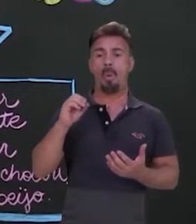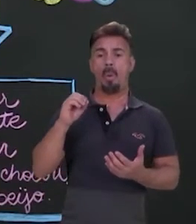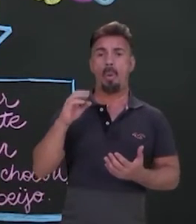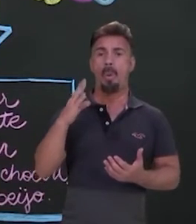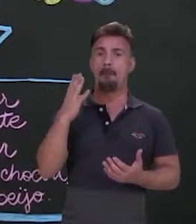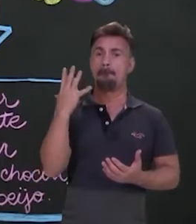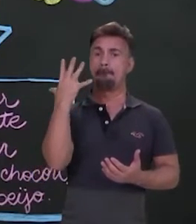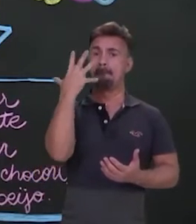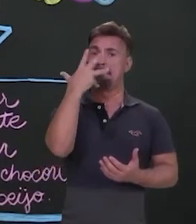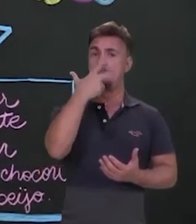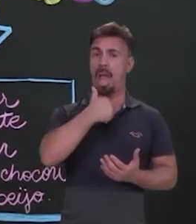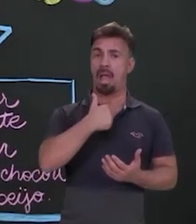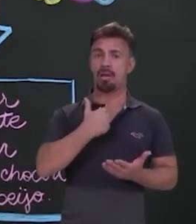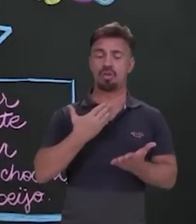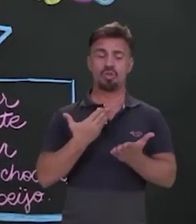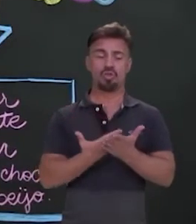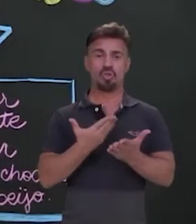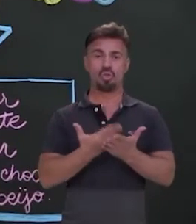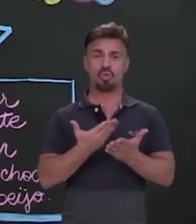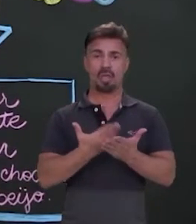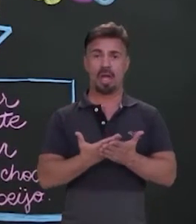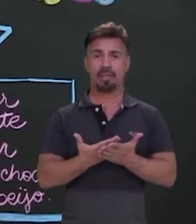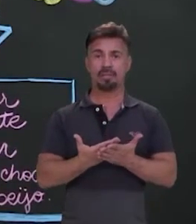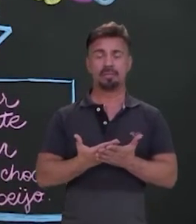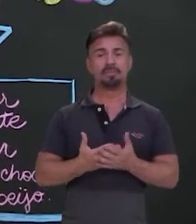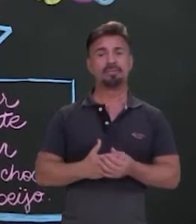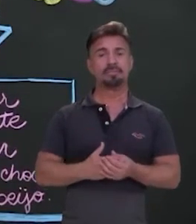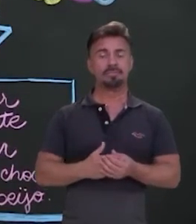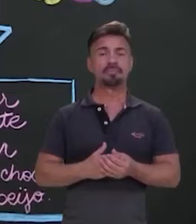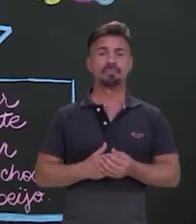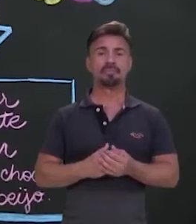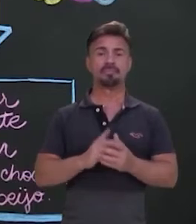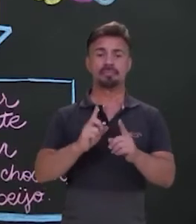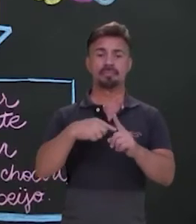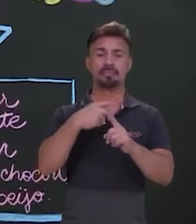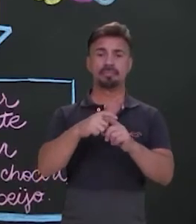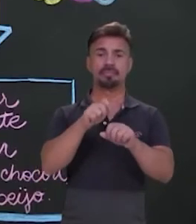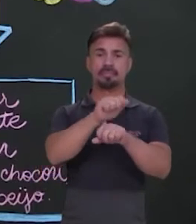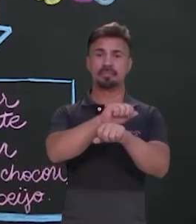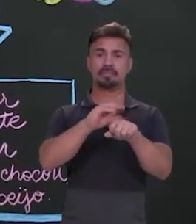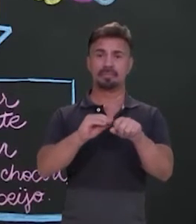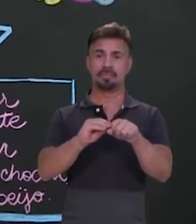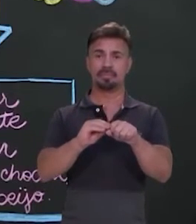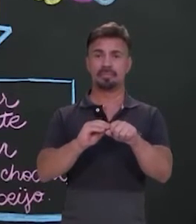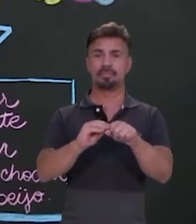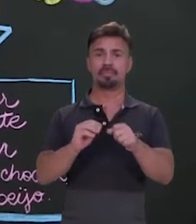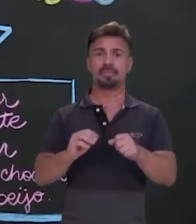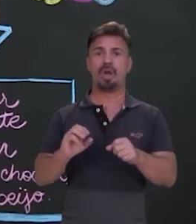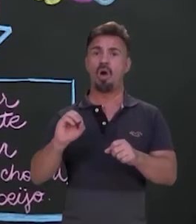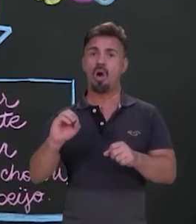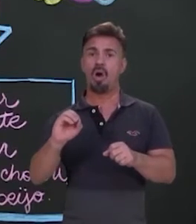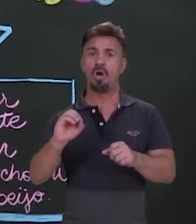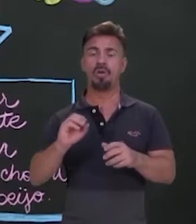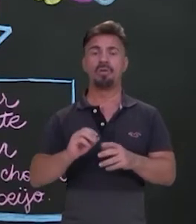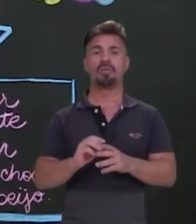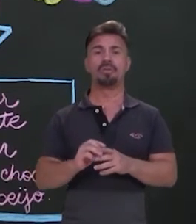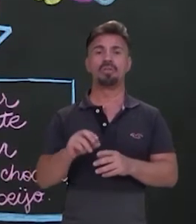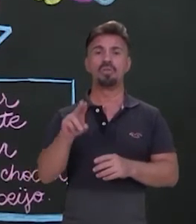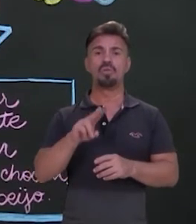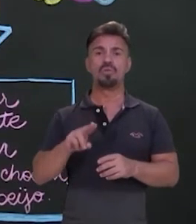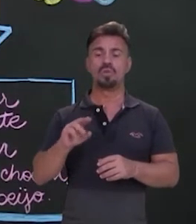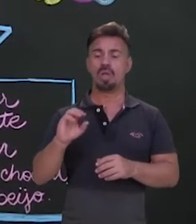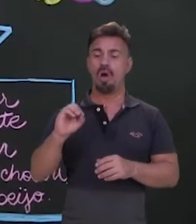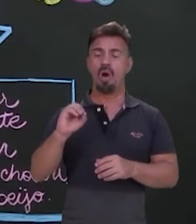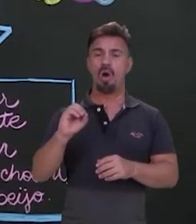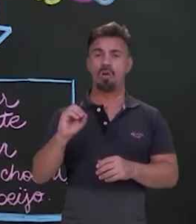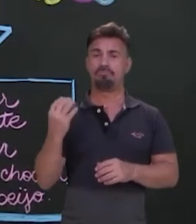belo. Belo é um adjetivo e nesse caso, quando eu acrescento o artigo, eu substantivo a palavra seguinte, eu estou usando nesse caso o